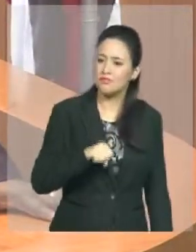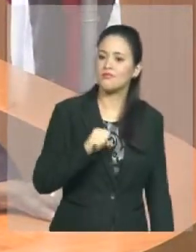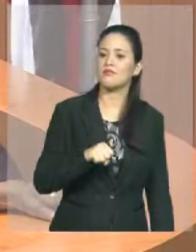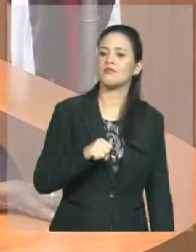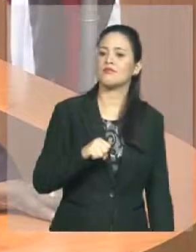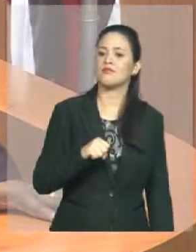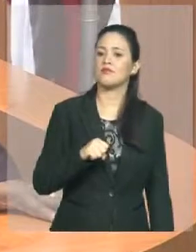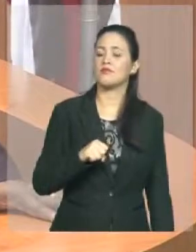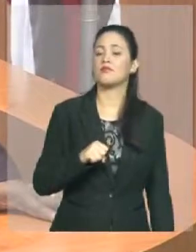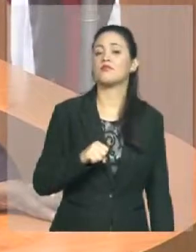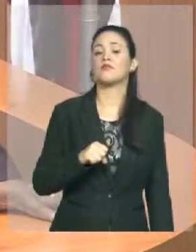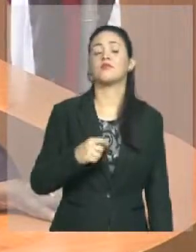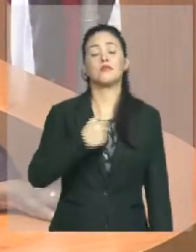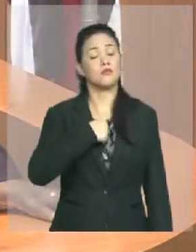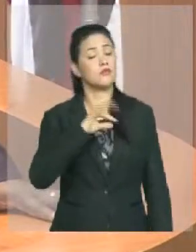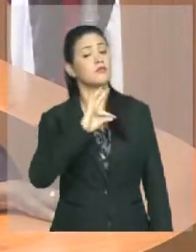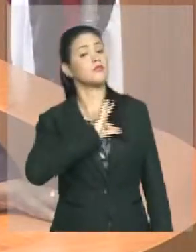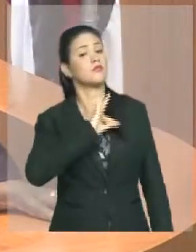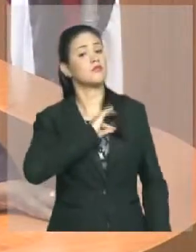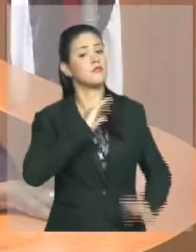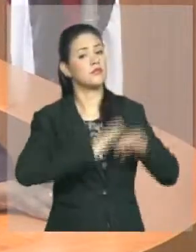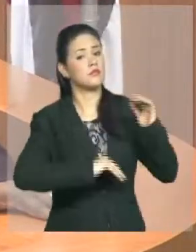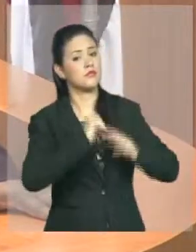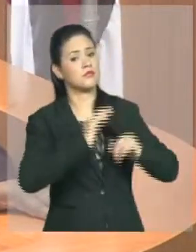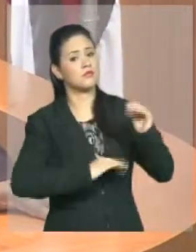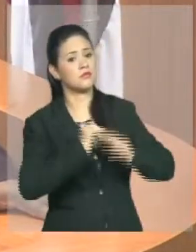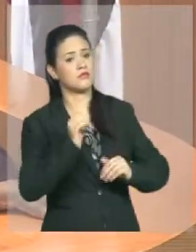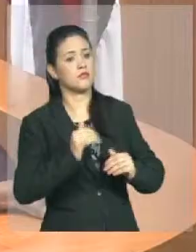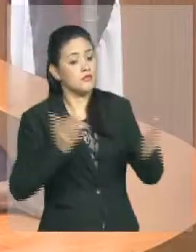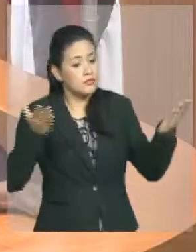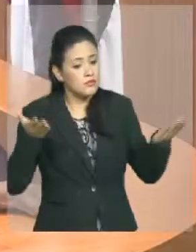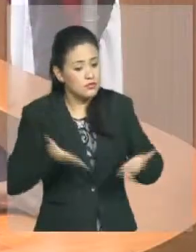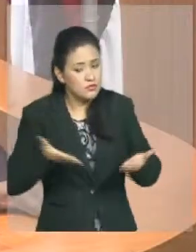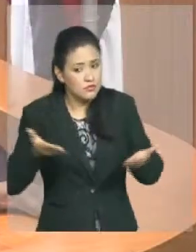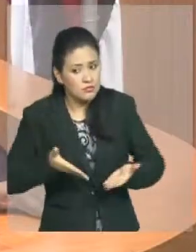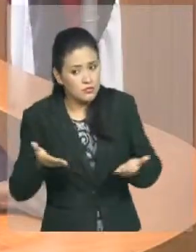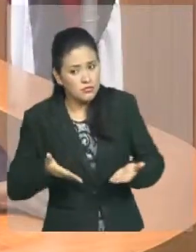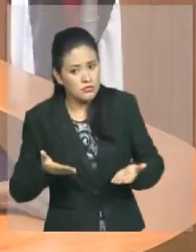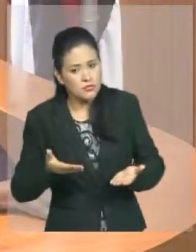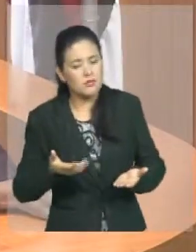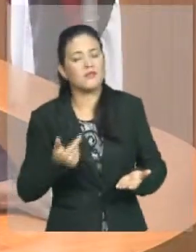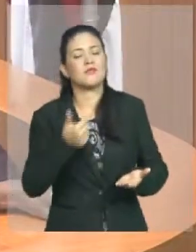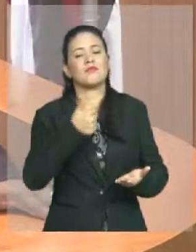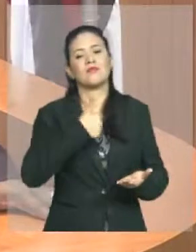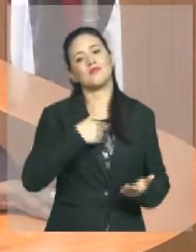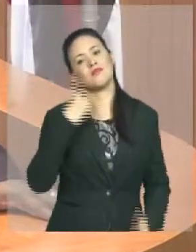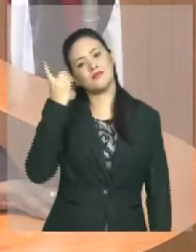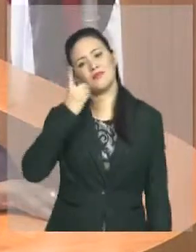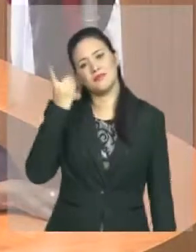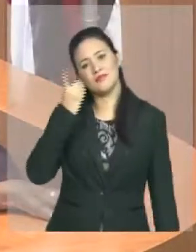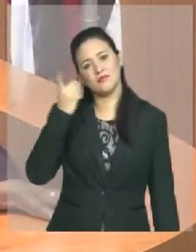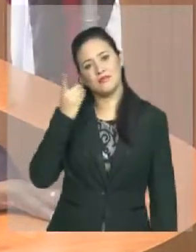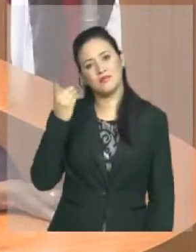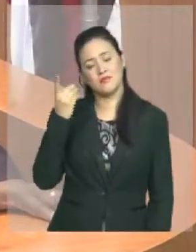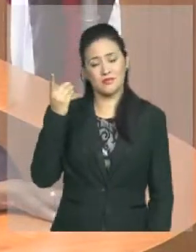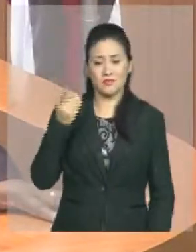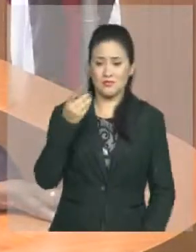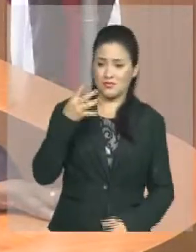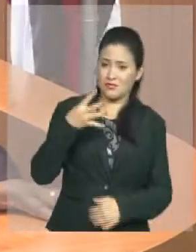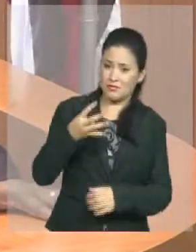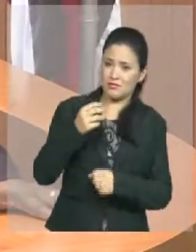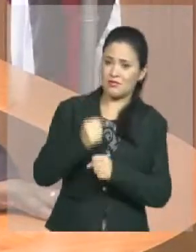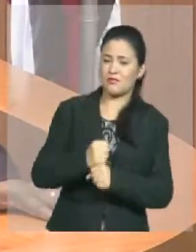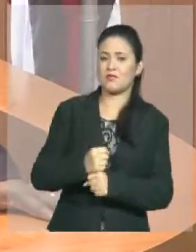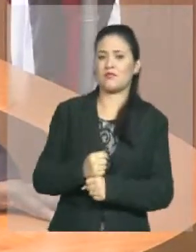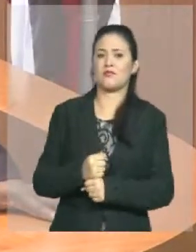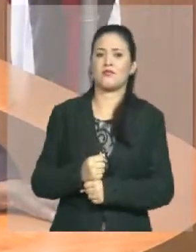parlamentar de situação, e entendo que essa minha posição proporcionará dias